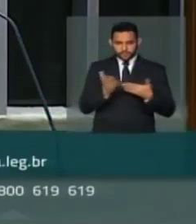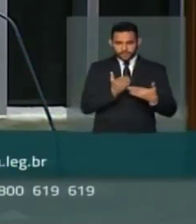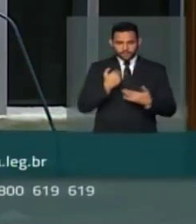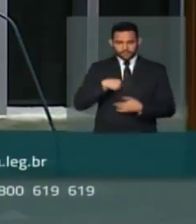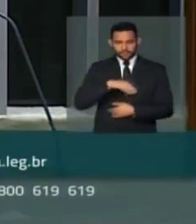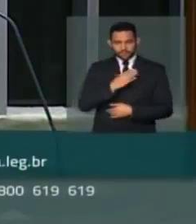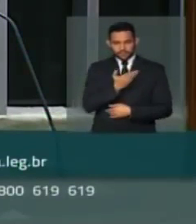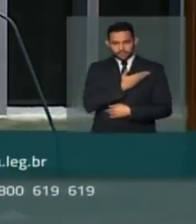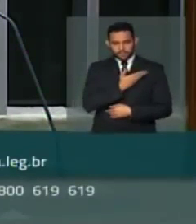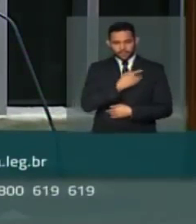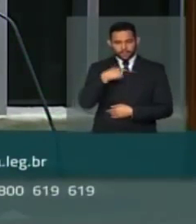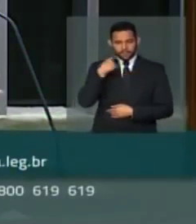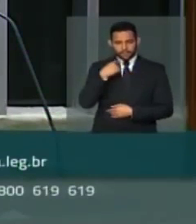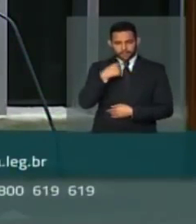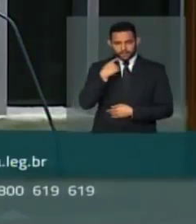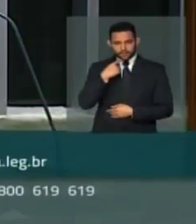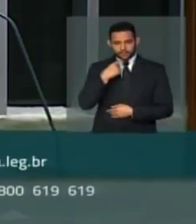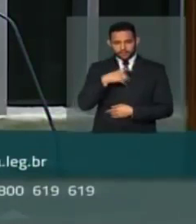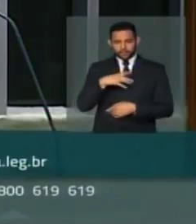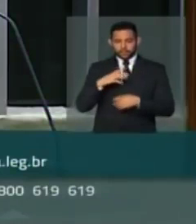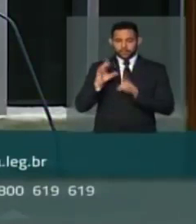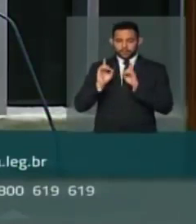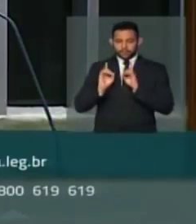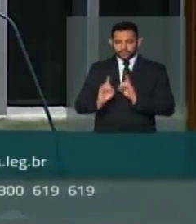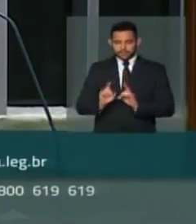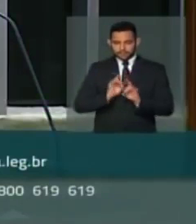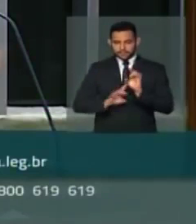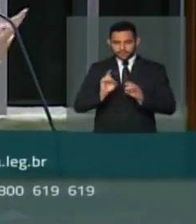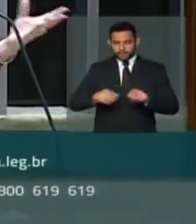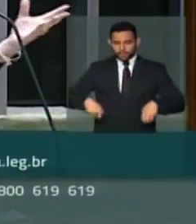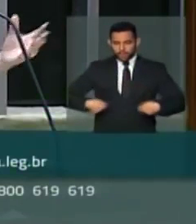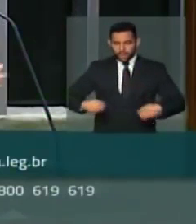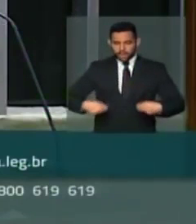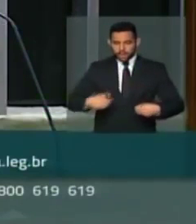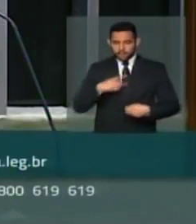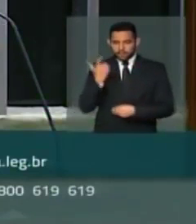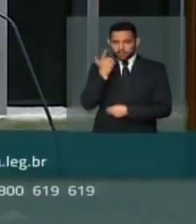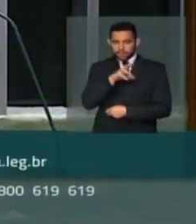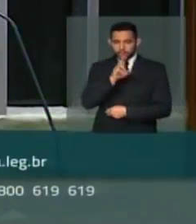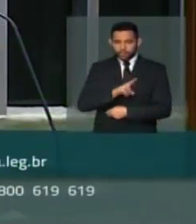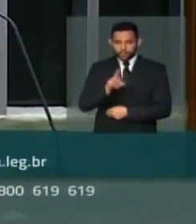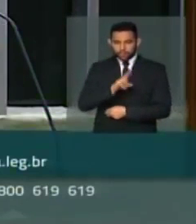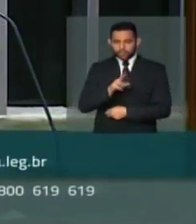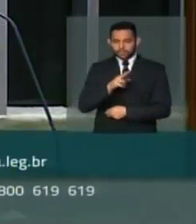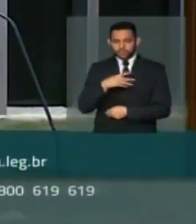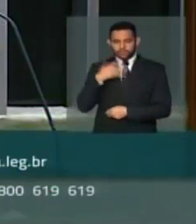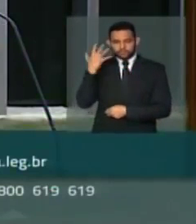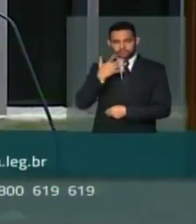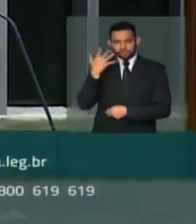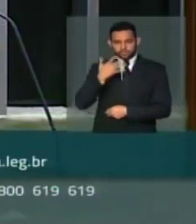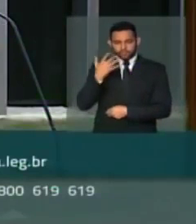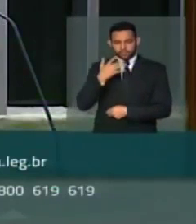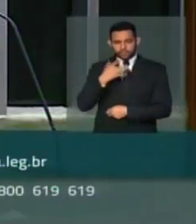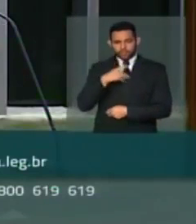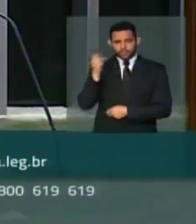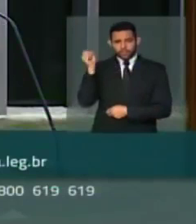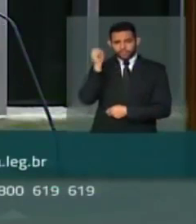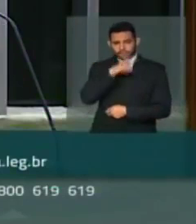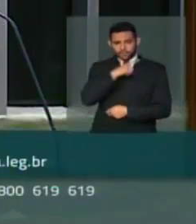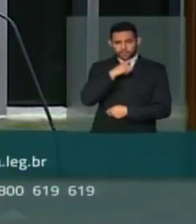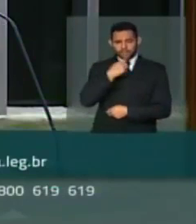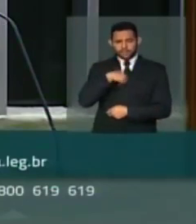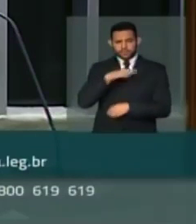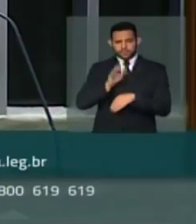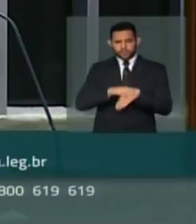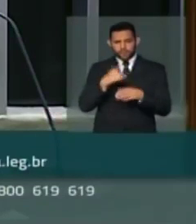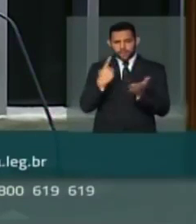nossos colegas deputados com deficiência, em especial os cadeirantes, para poderem fazer uso da tribuna. Com muita dificuldade, mas